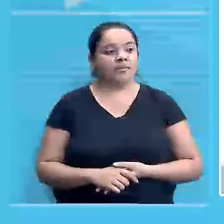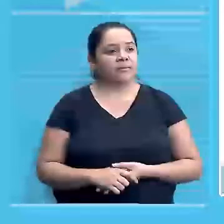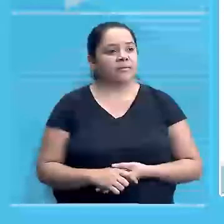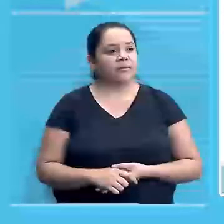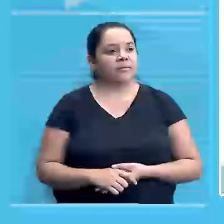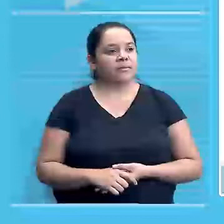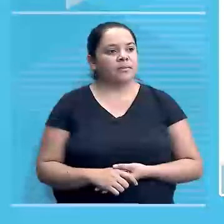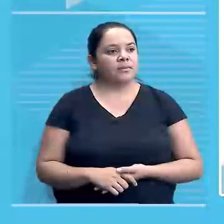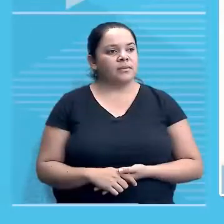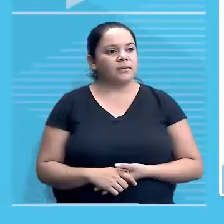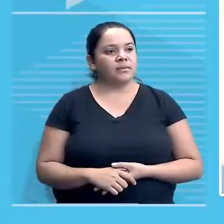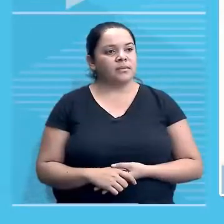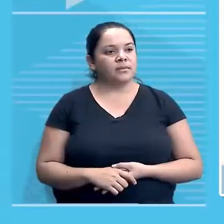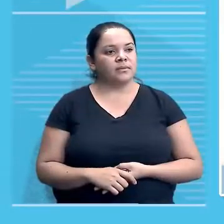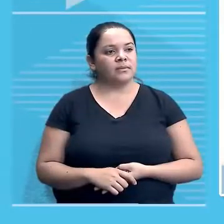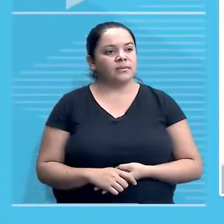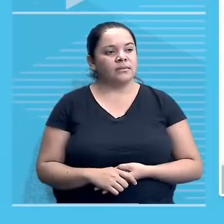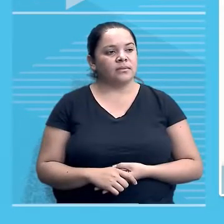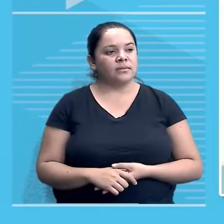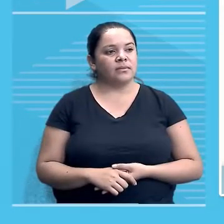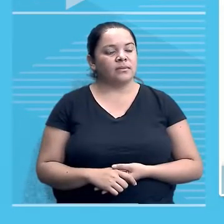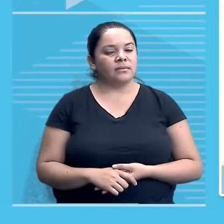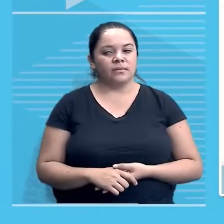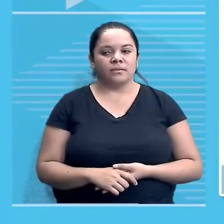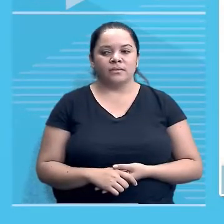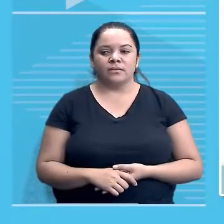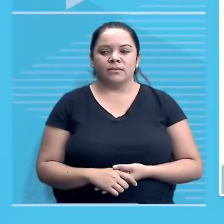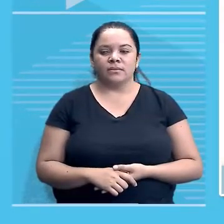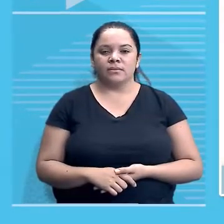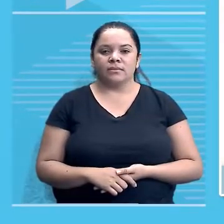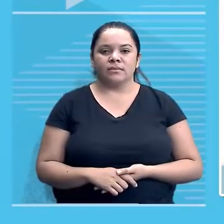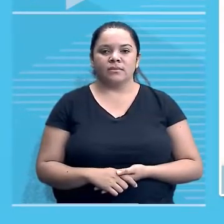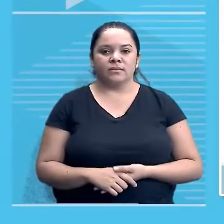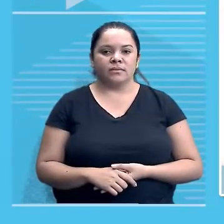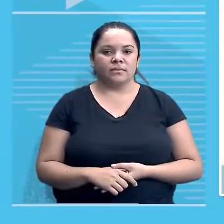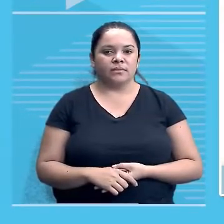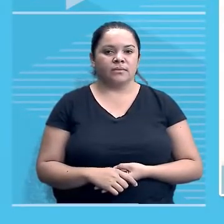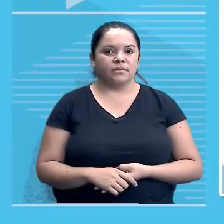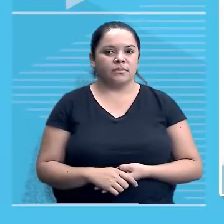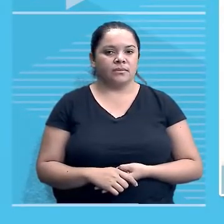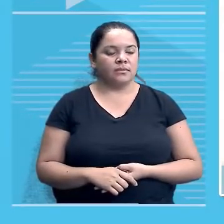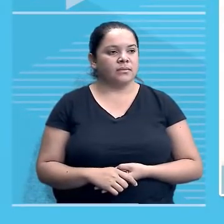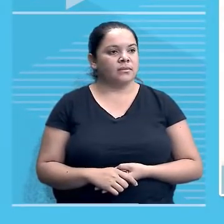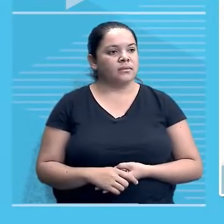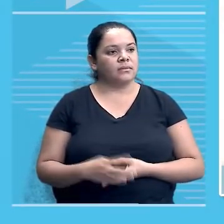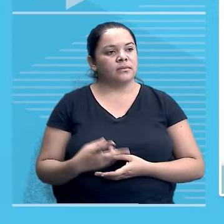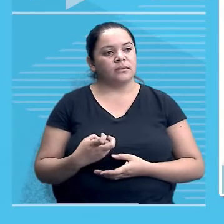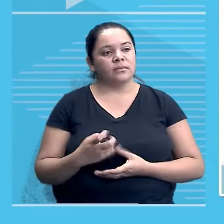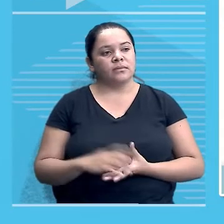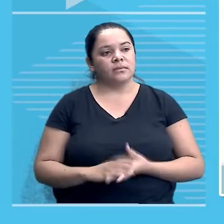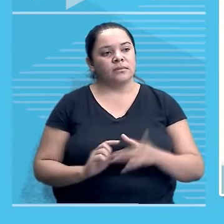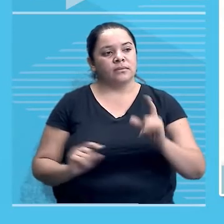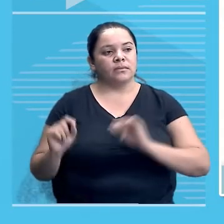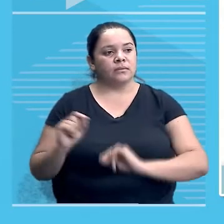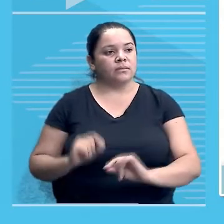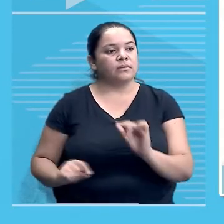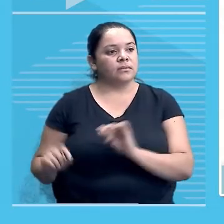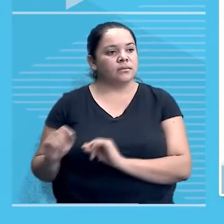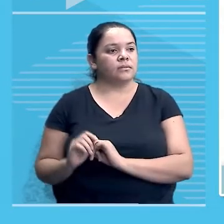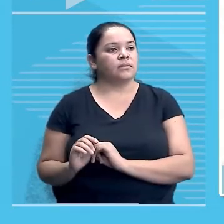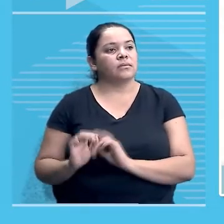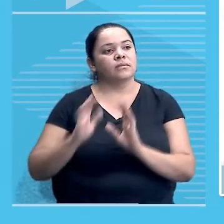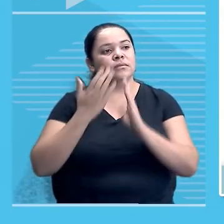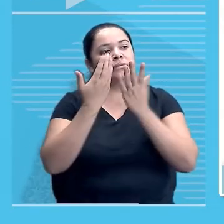tá? E aí, a gente vai, olha só, observar o seguinte,